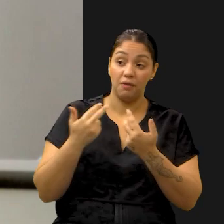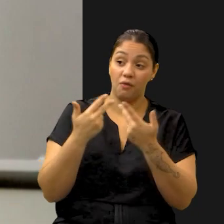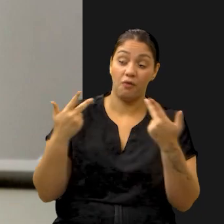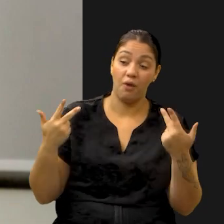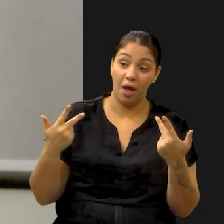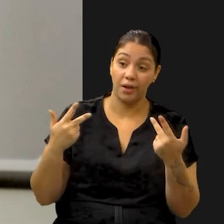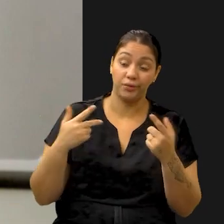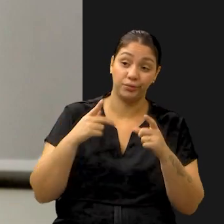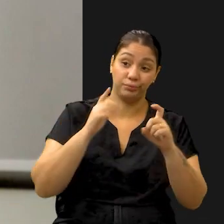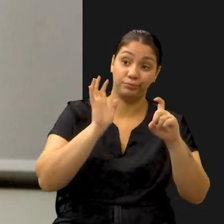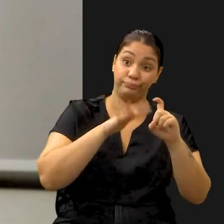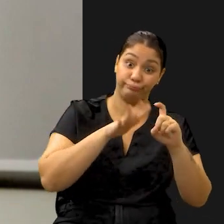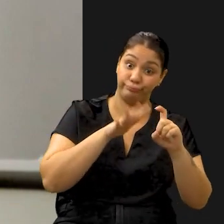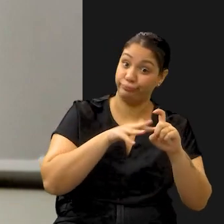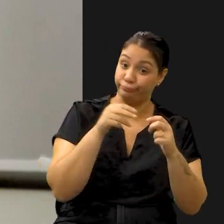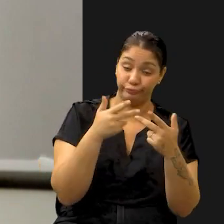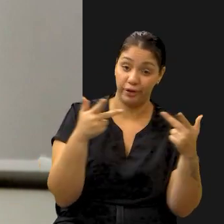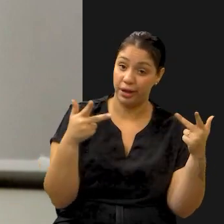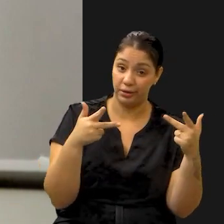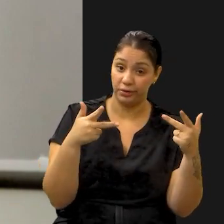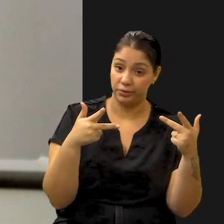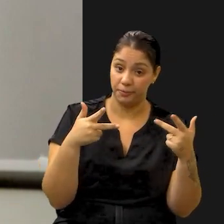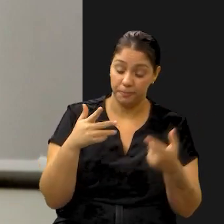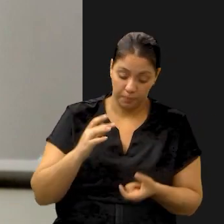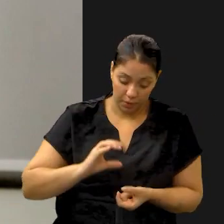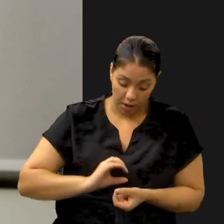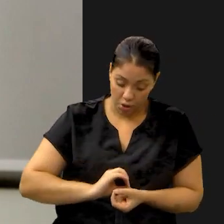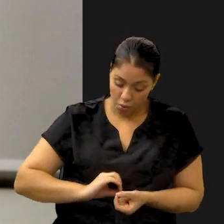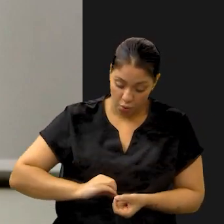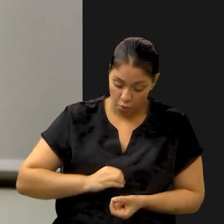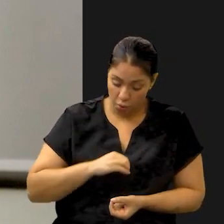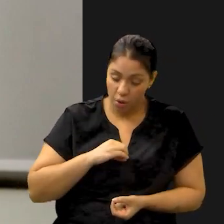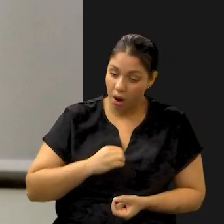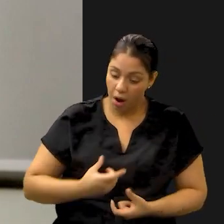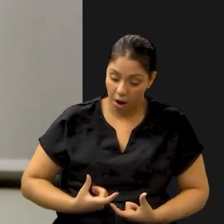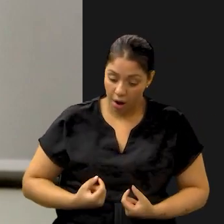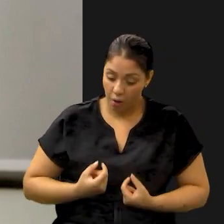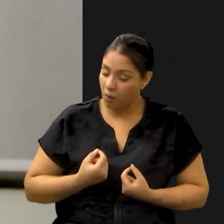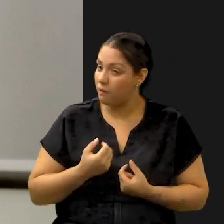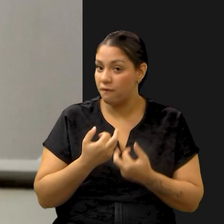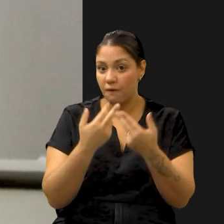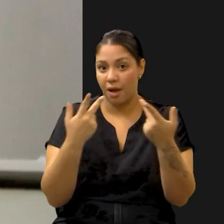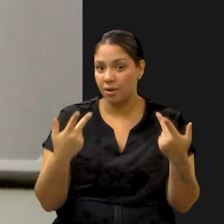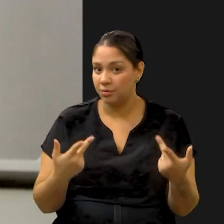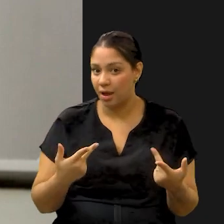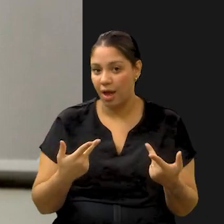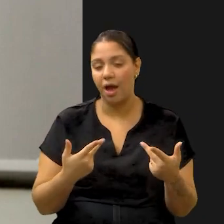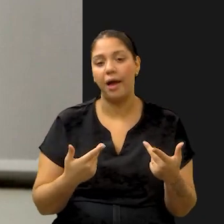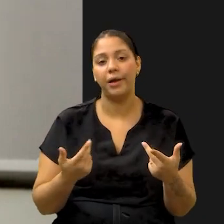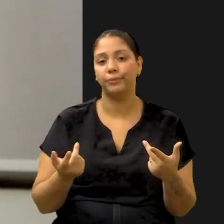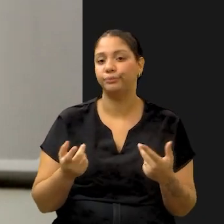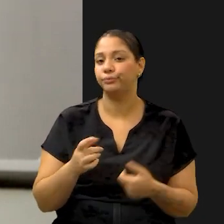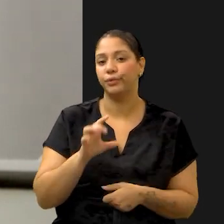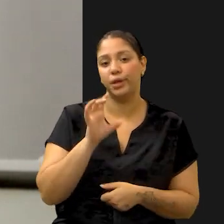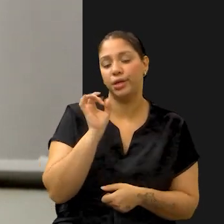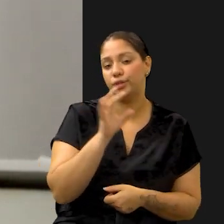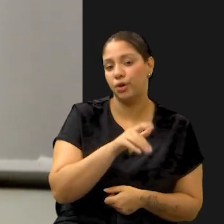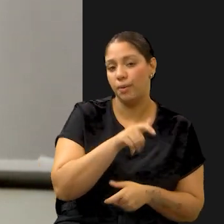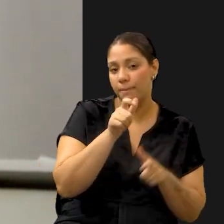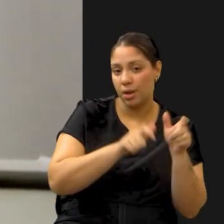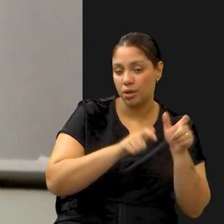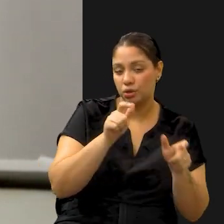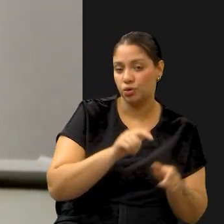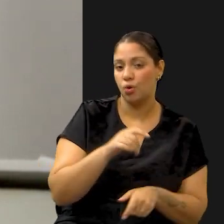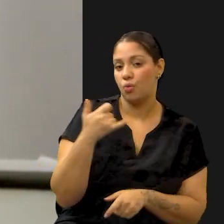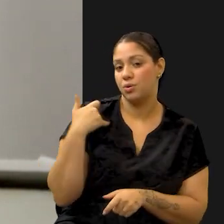envolve muitos mitos. E o câncer coloretal não é diferente. Então, existe um mito de que o câncer coloretal só